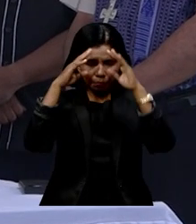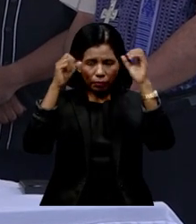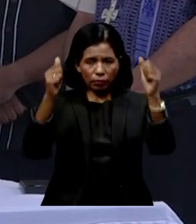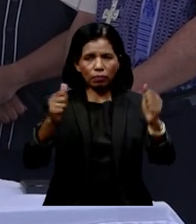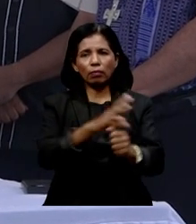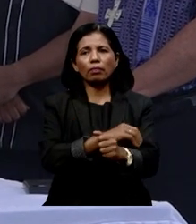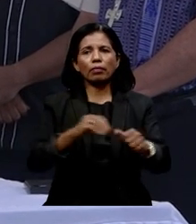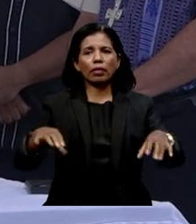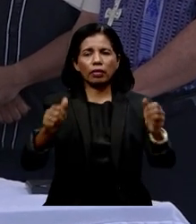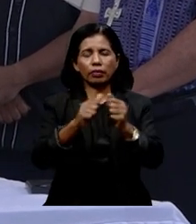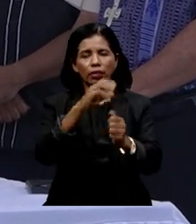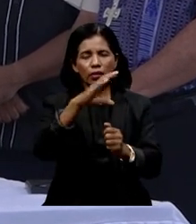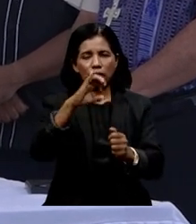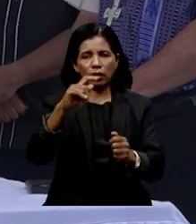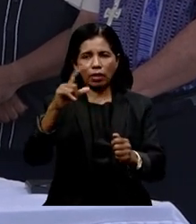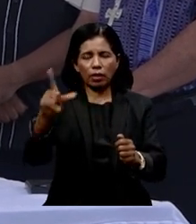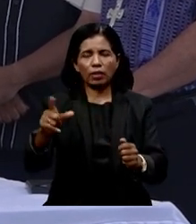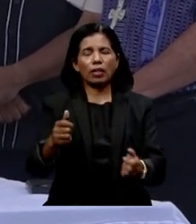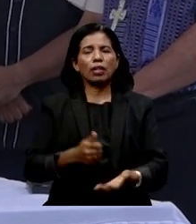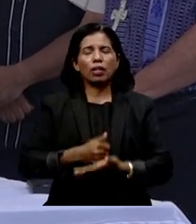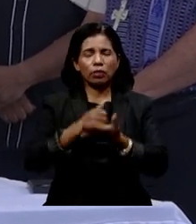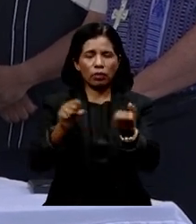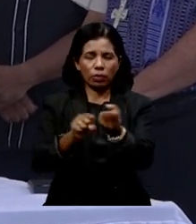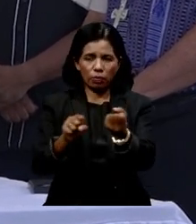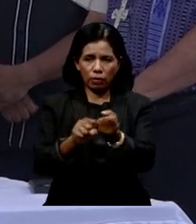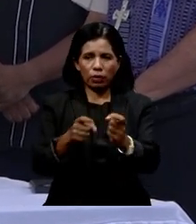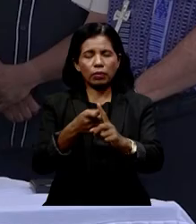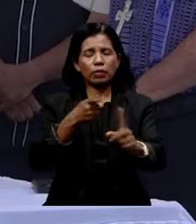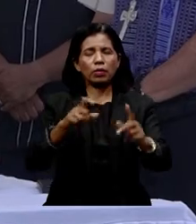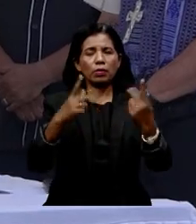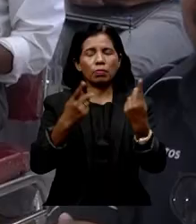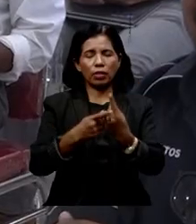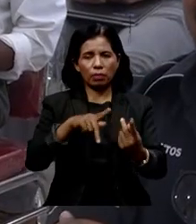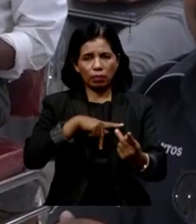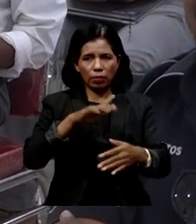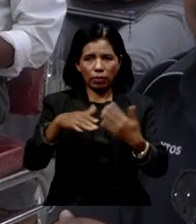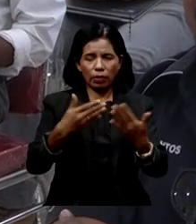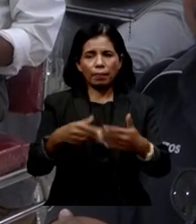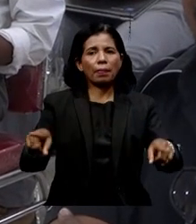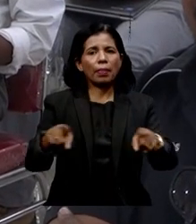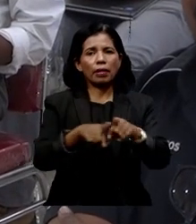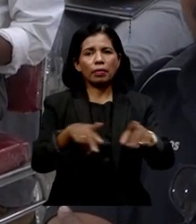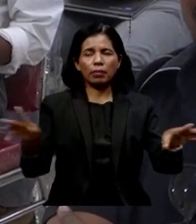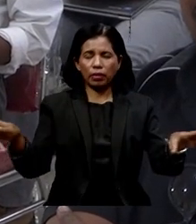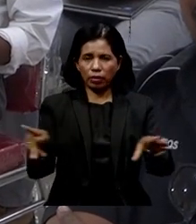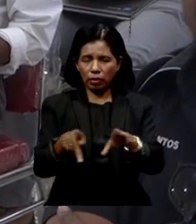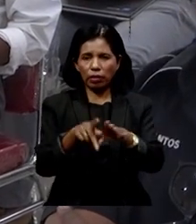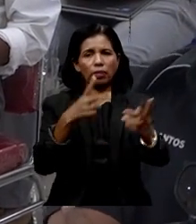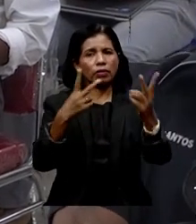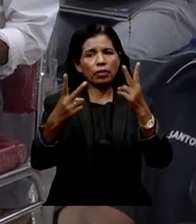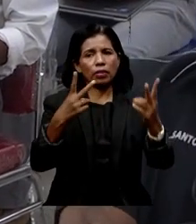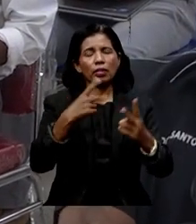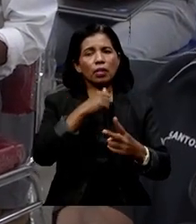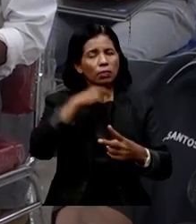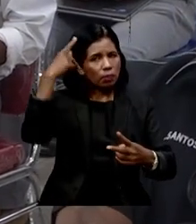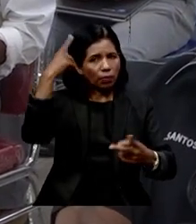na cooperação Sesseitele Hateten, apoio na contribuição né, do setor privado Sira, anexa símbolo participação em visita Papa Francisco